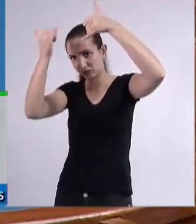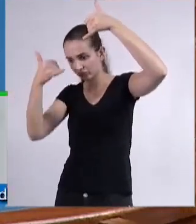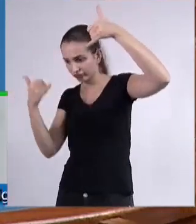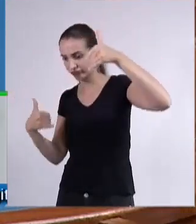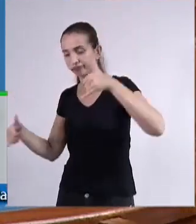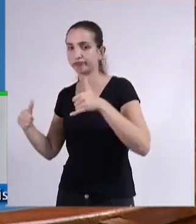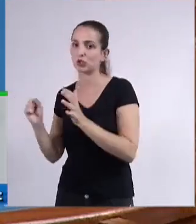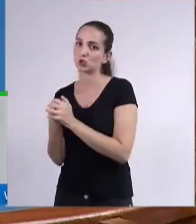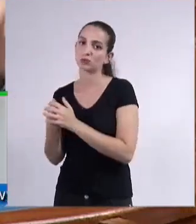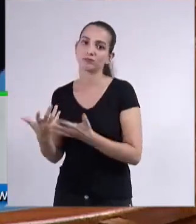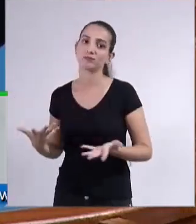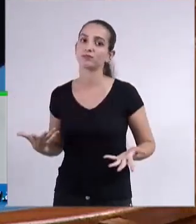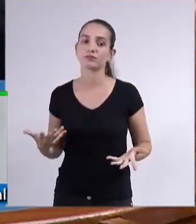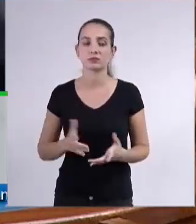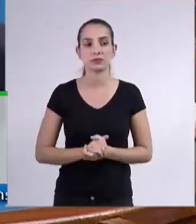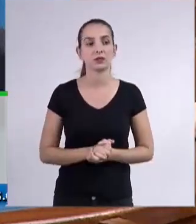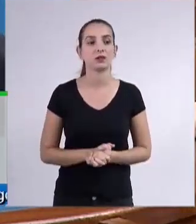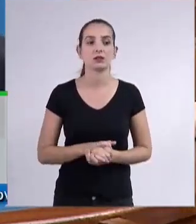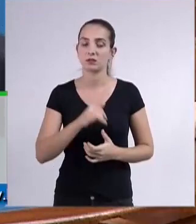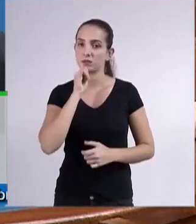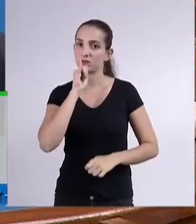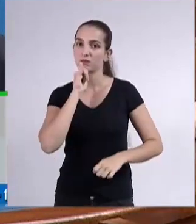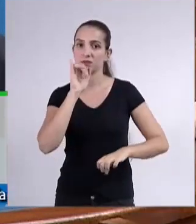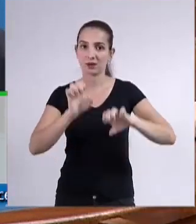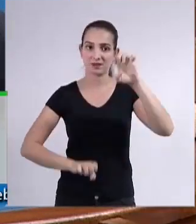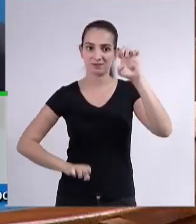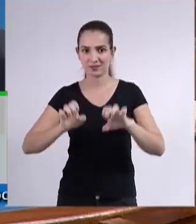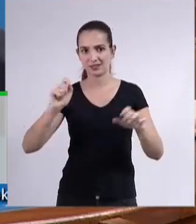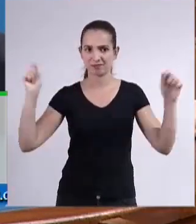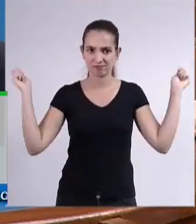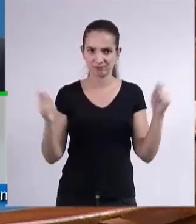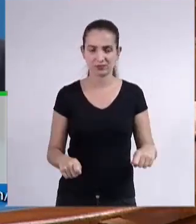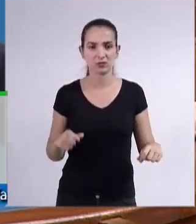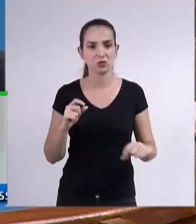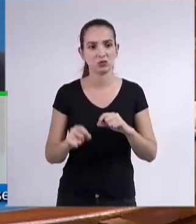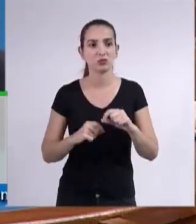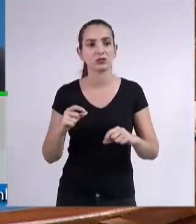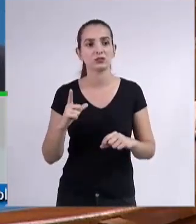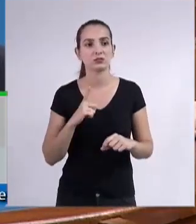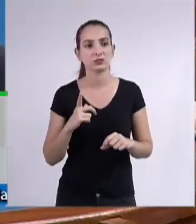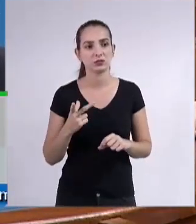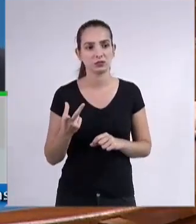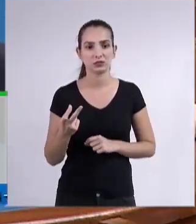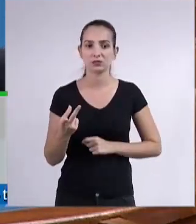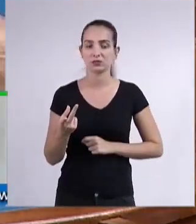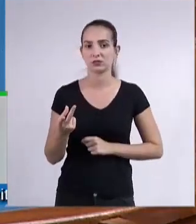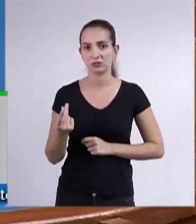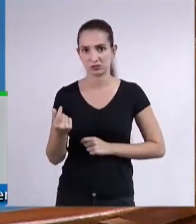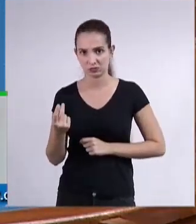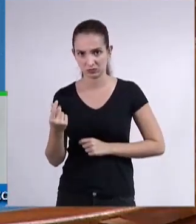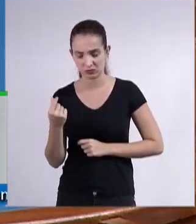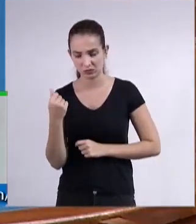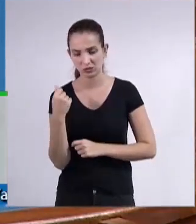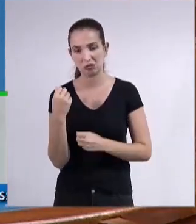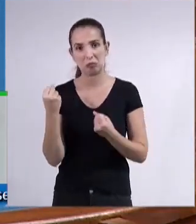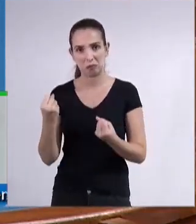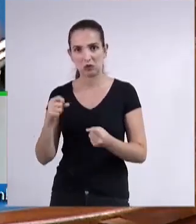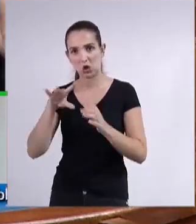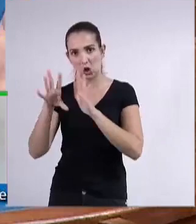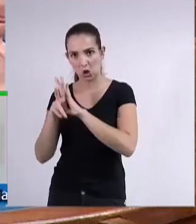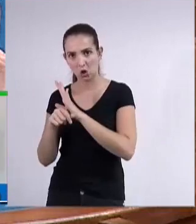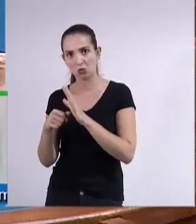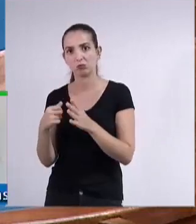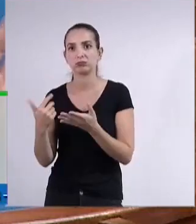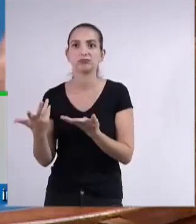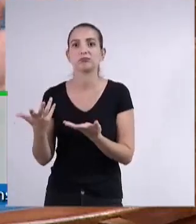empresa, se ela for eficiente, ela repassa esse custo para o consumidor. Se ela não for eficiente na